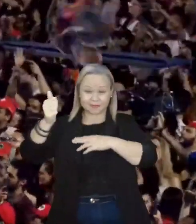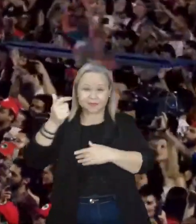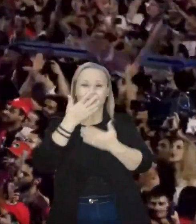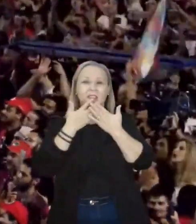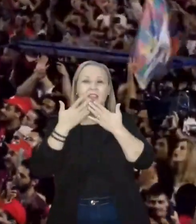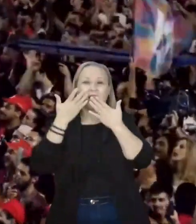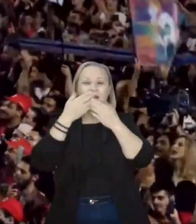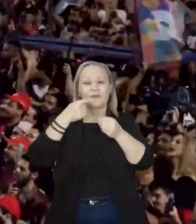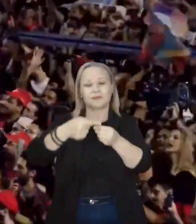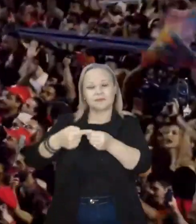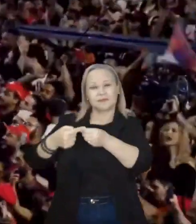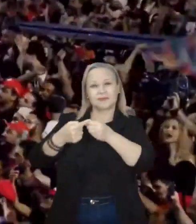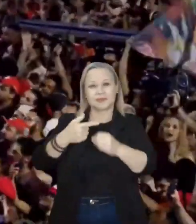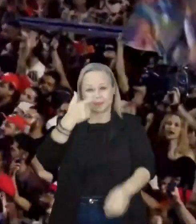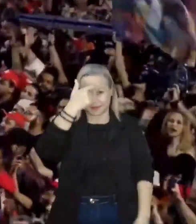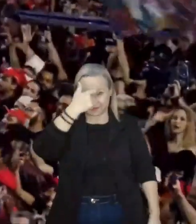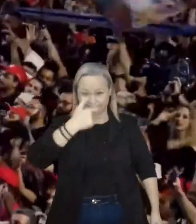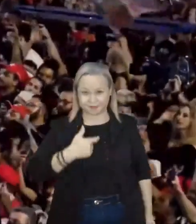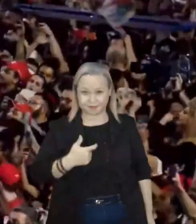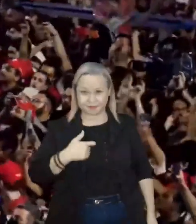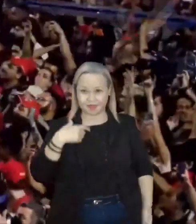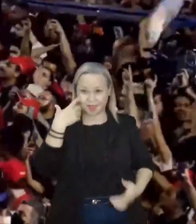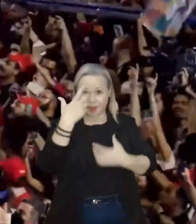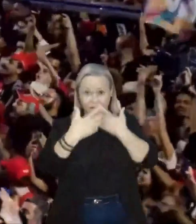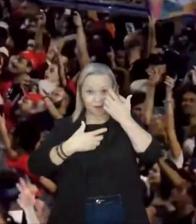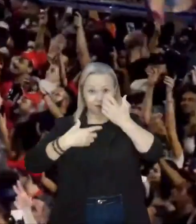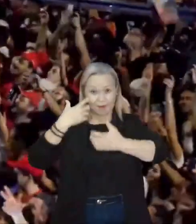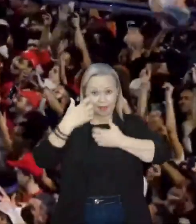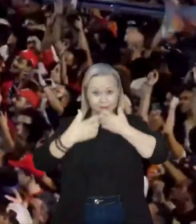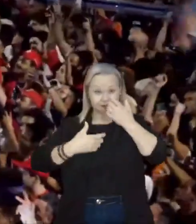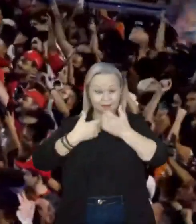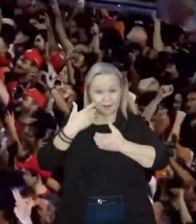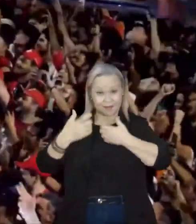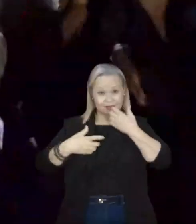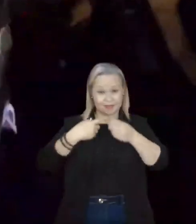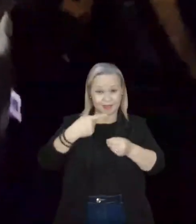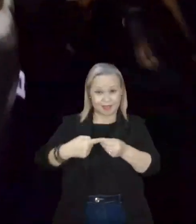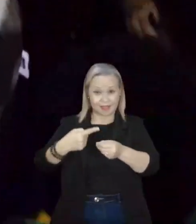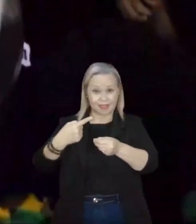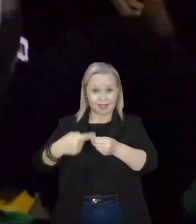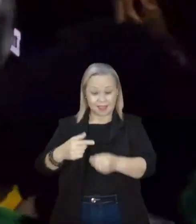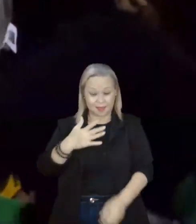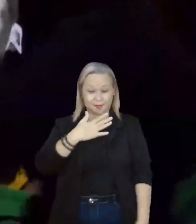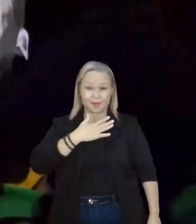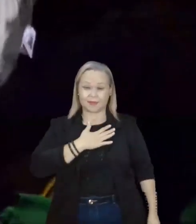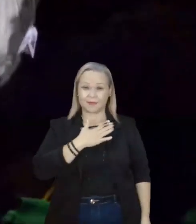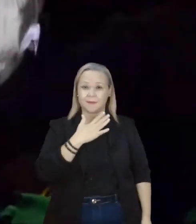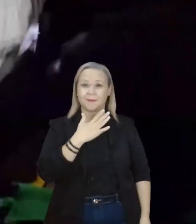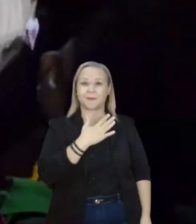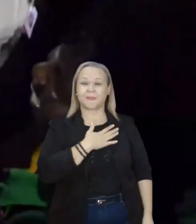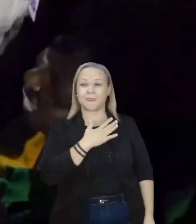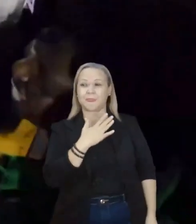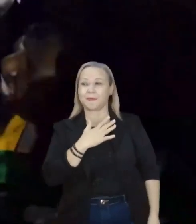cidade. A democracia, o canto dessa cidade.